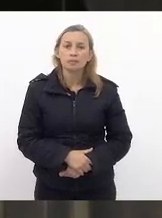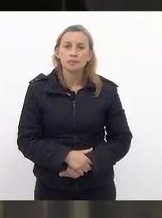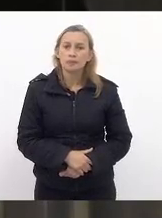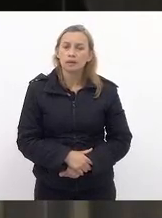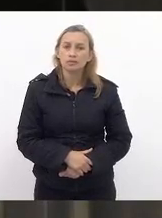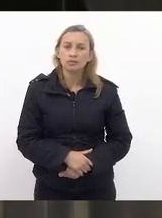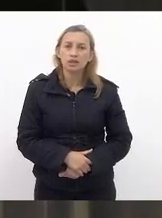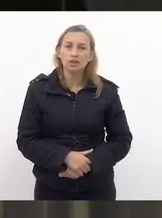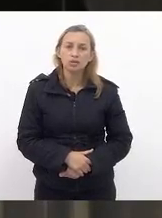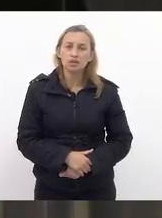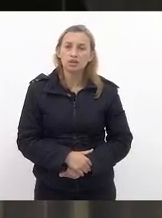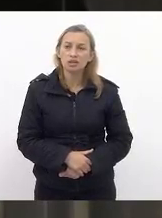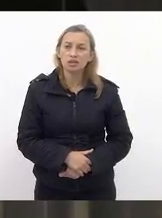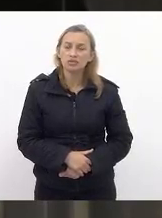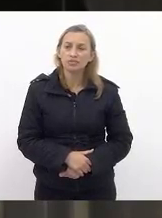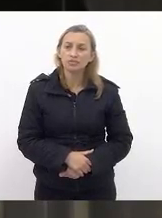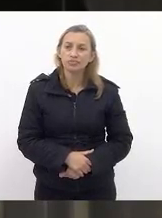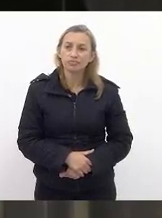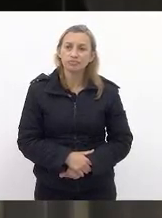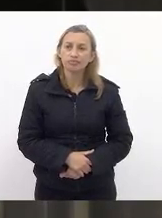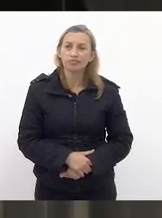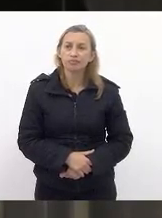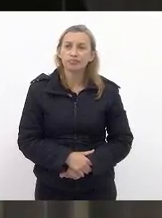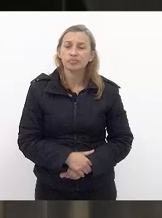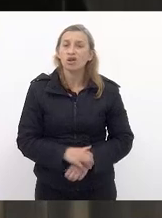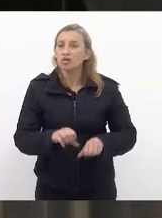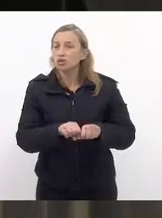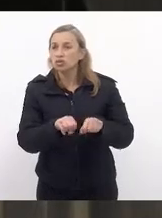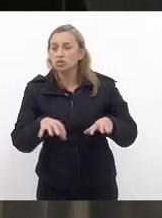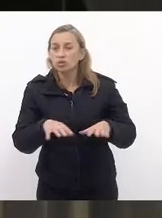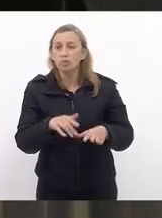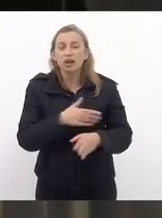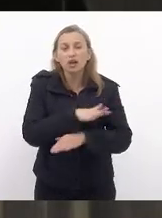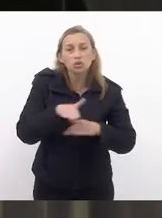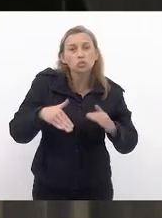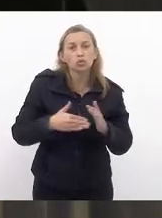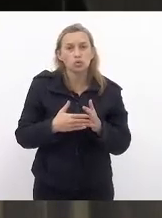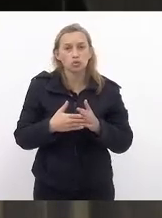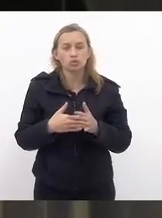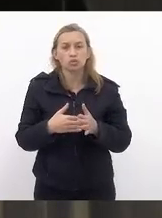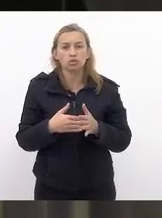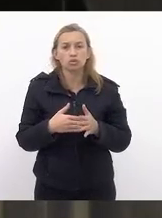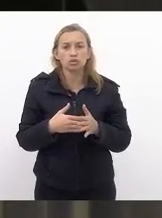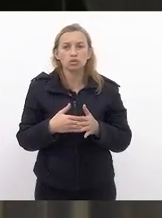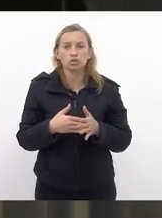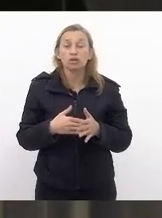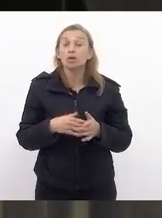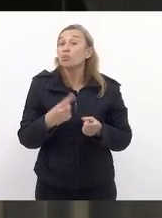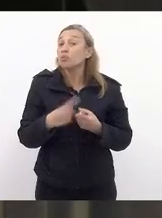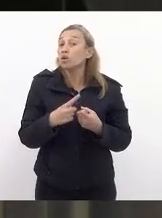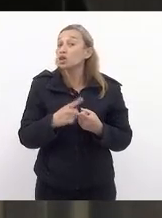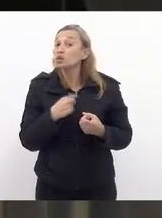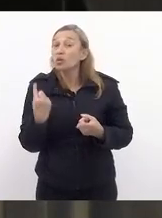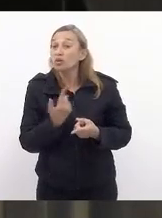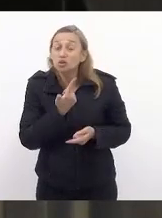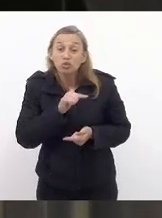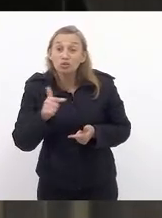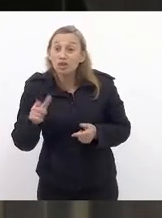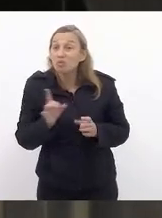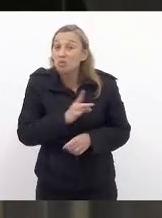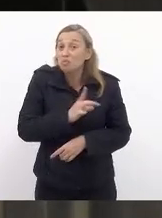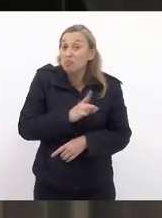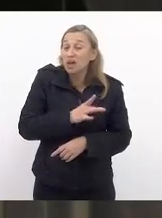não é isso mãe que será distribuído para todos porque nós não temos